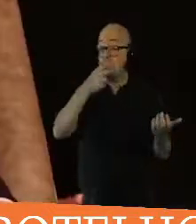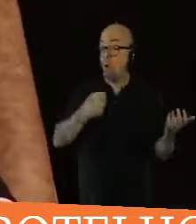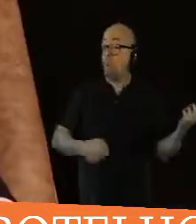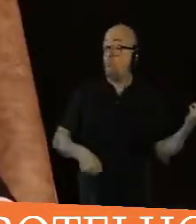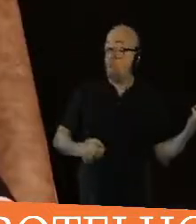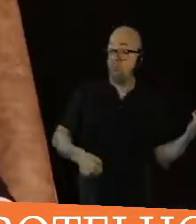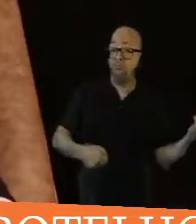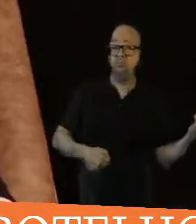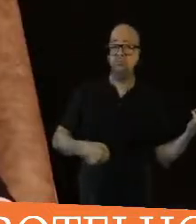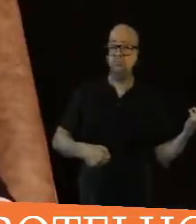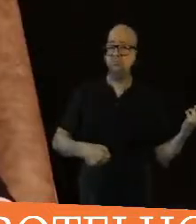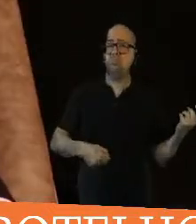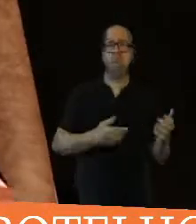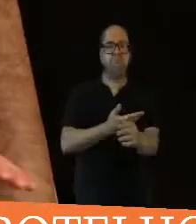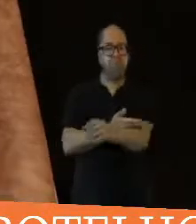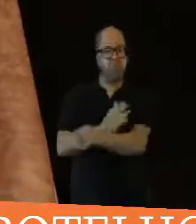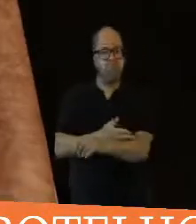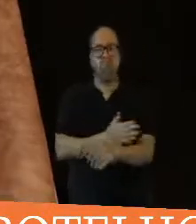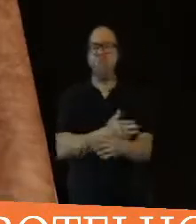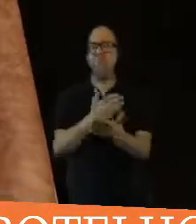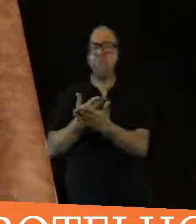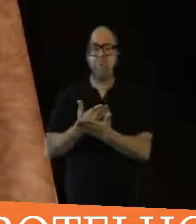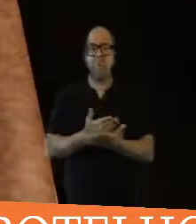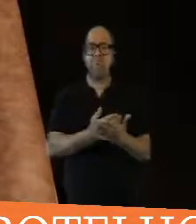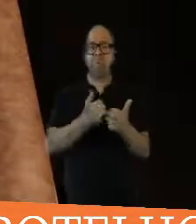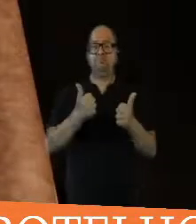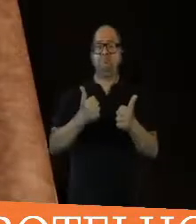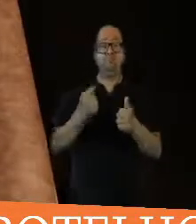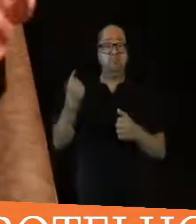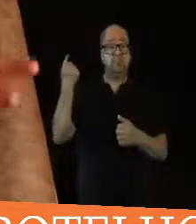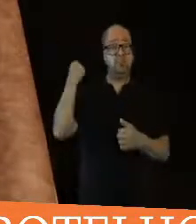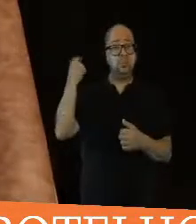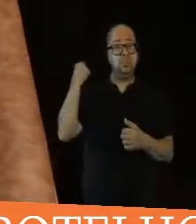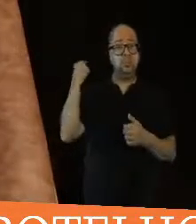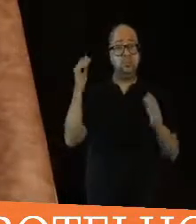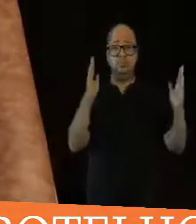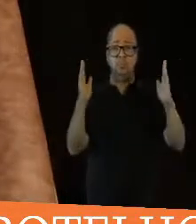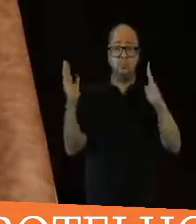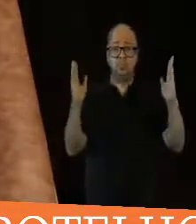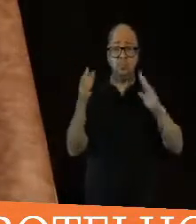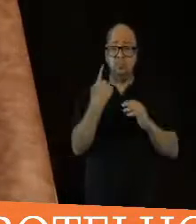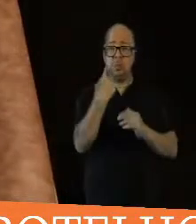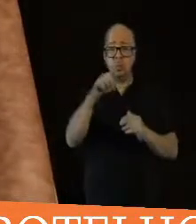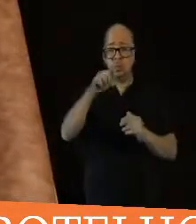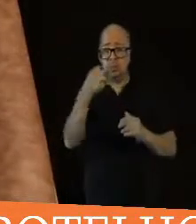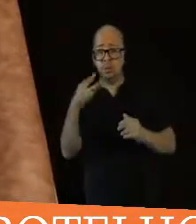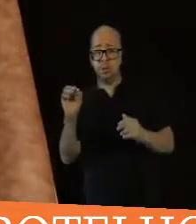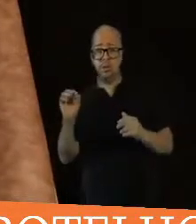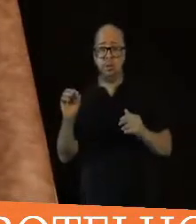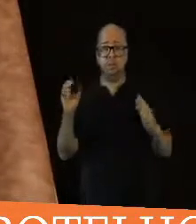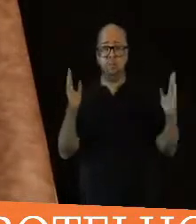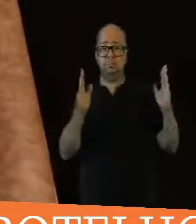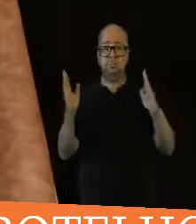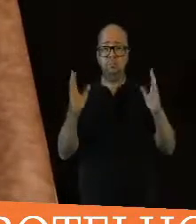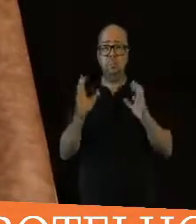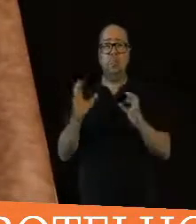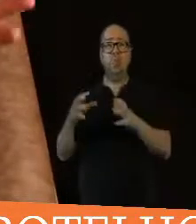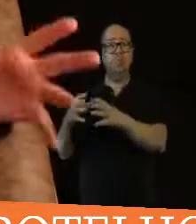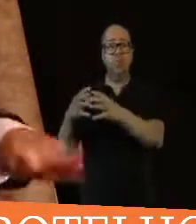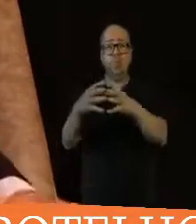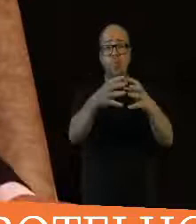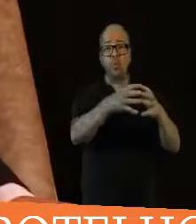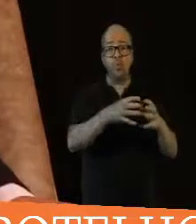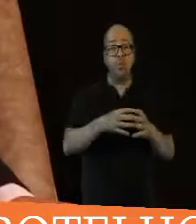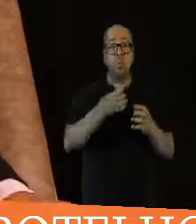instrumentistas muito bons e a possibilidade, então, a partir daí, de formar grupos instrumentais